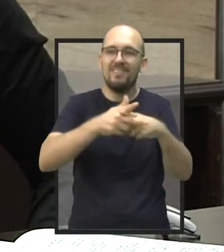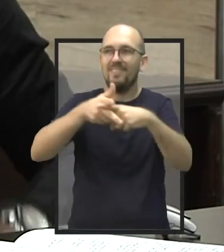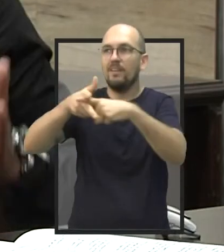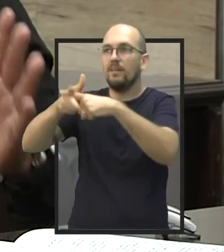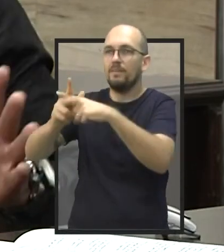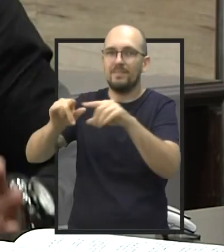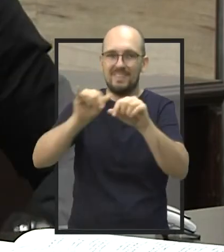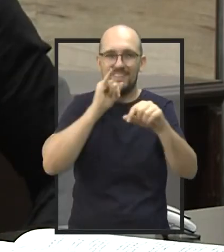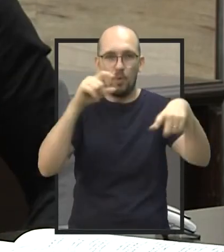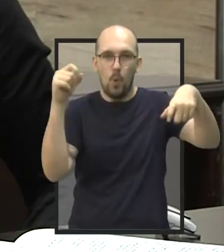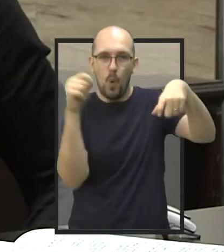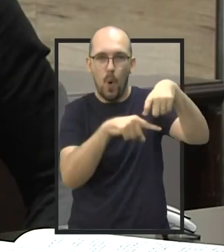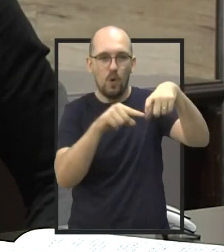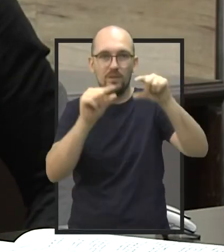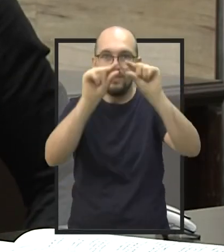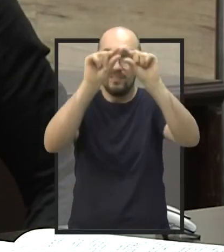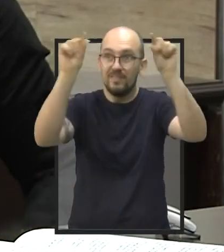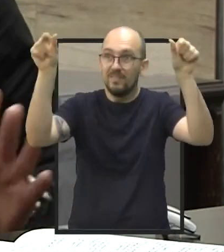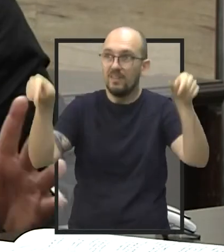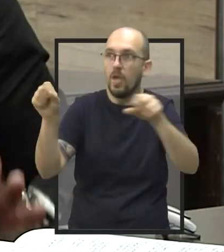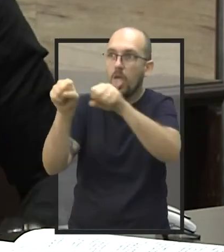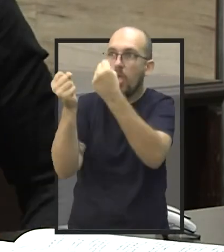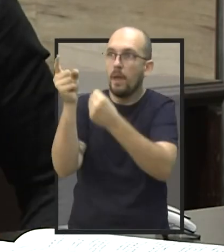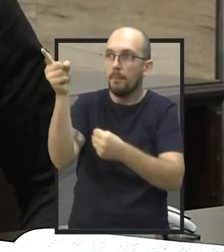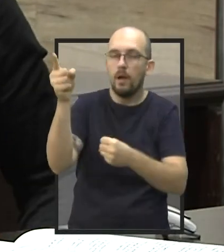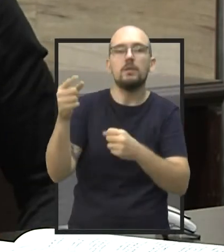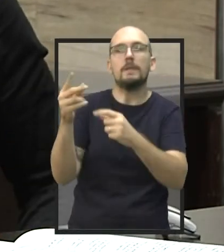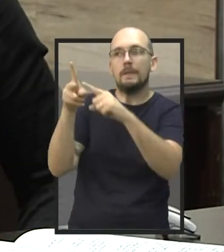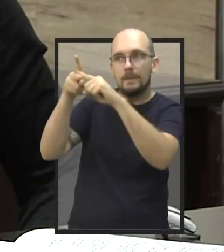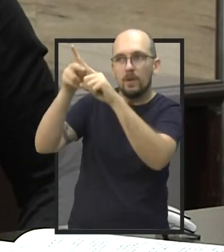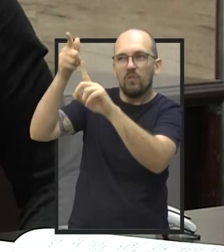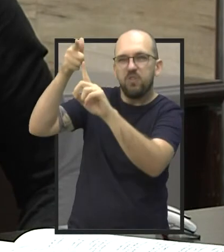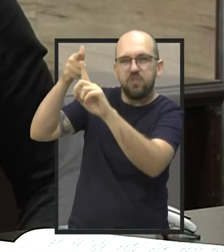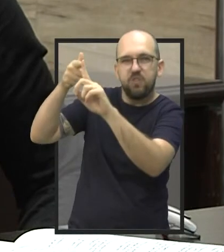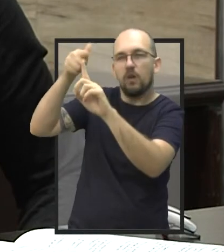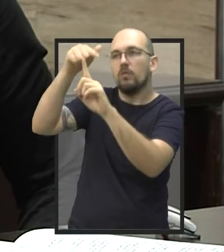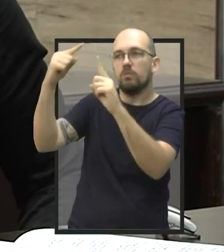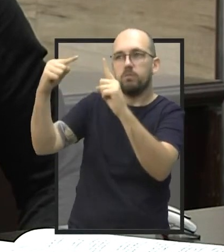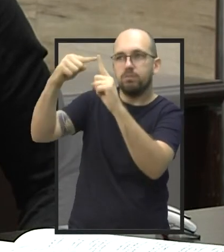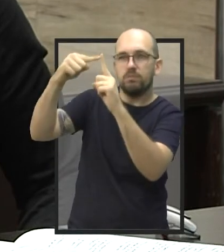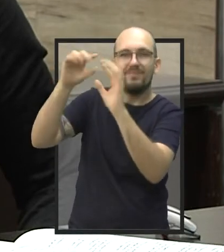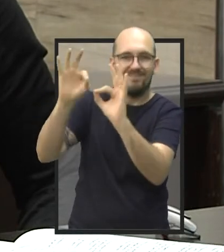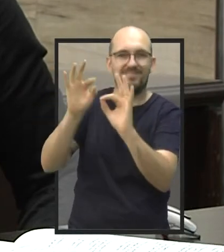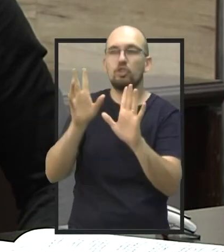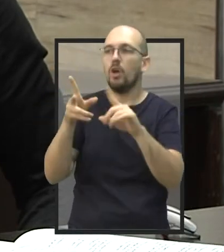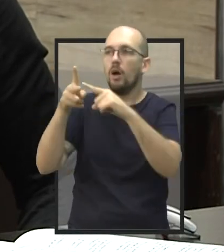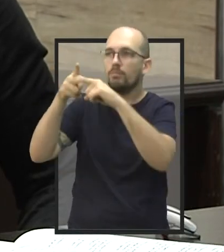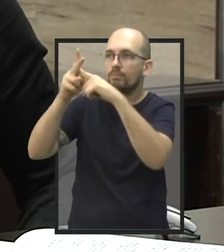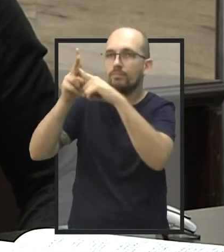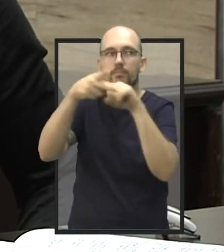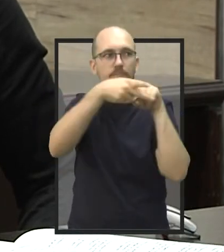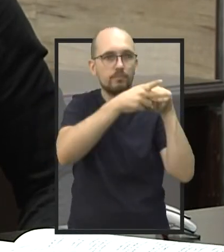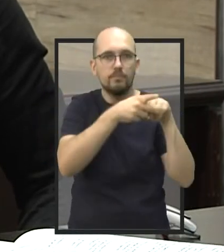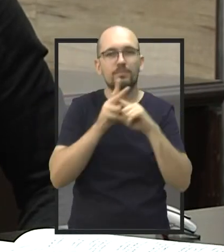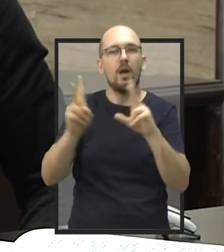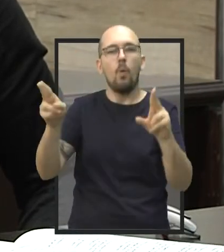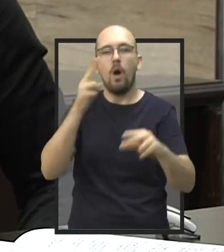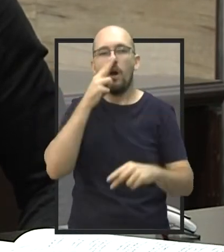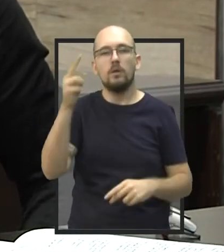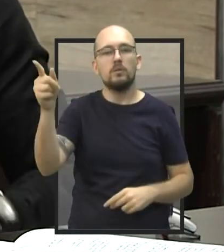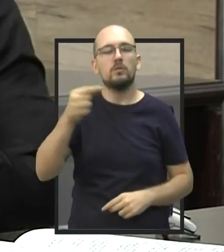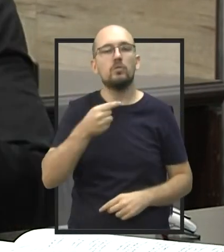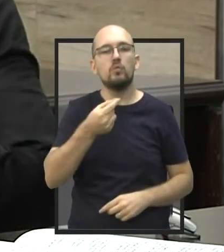essas partes, né, que nem algum amigo nosso citou aqui do SANI, né? Acho que foi o amigo Chupeta que comentou da cobertura do SANI, eu